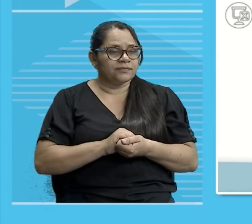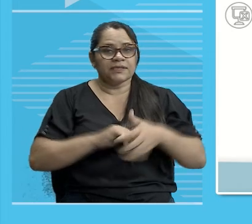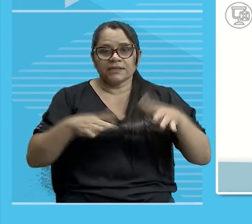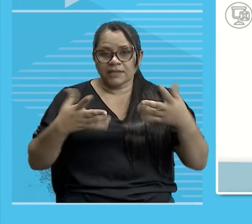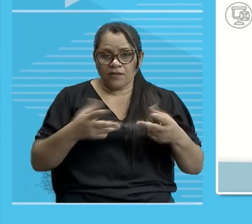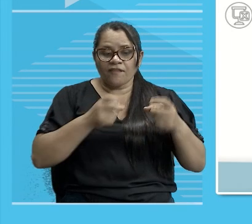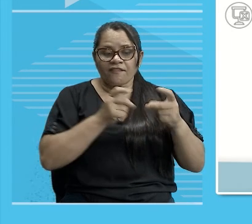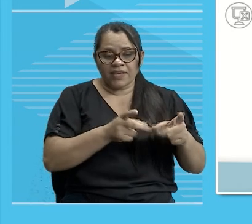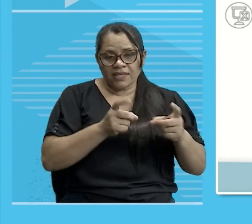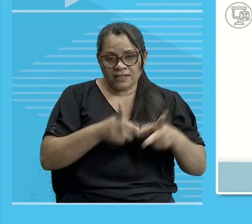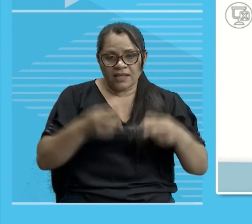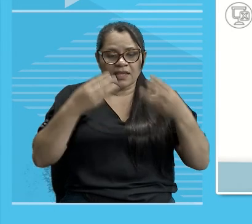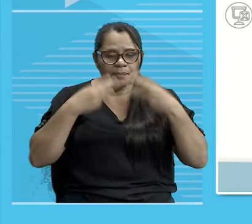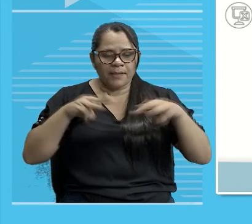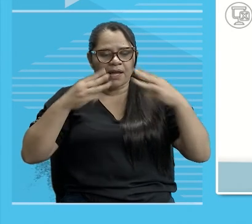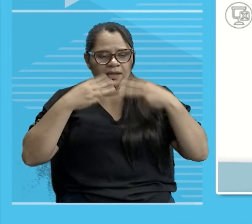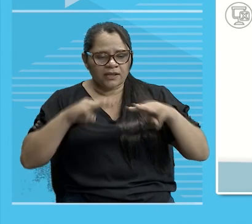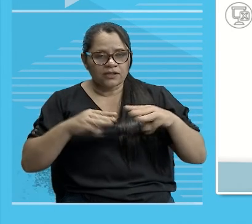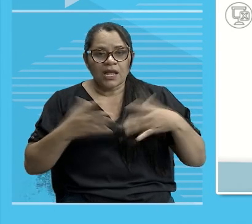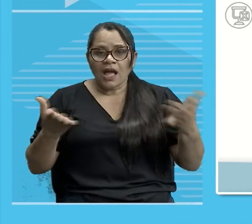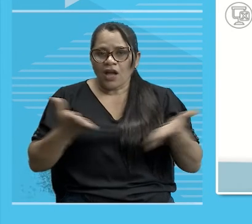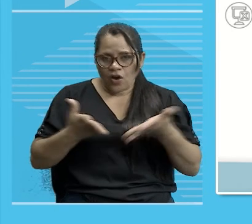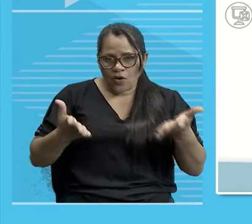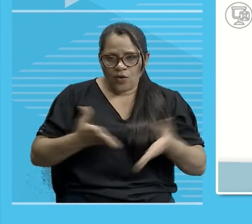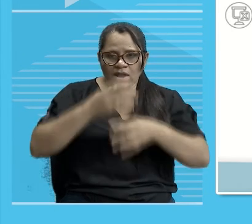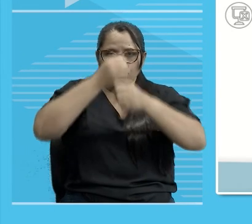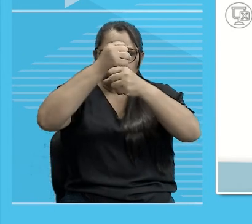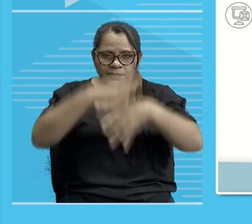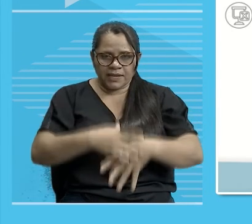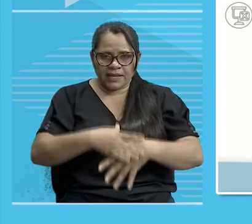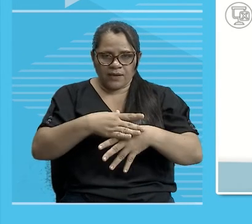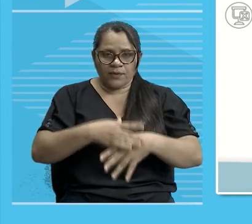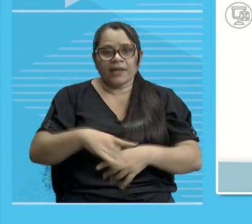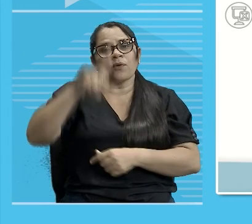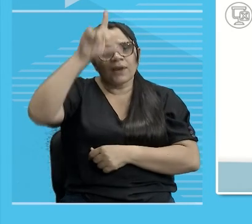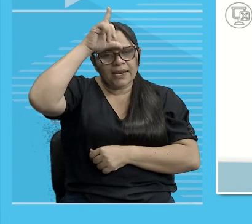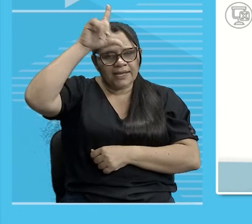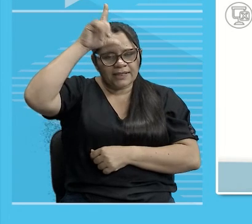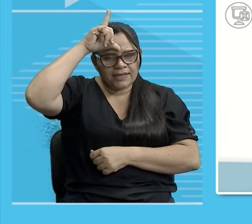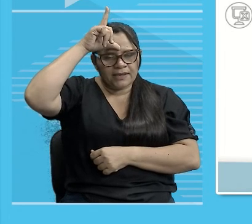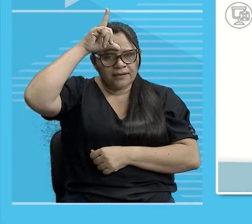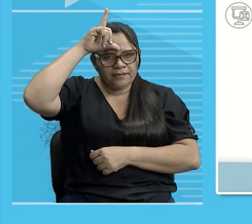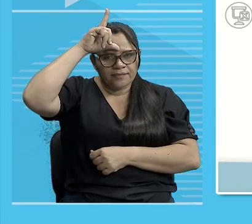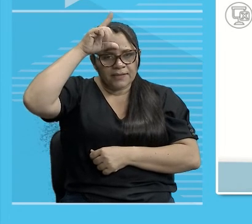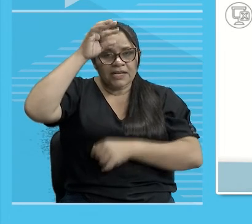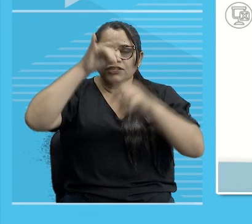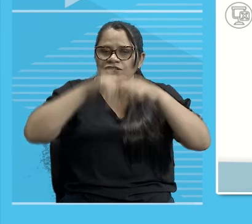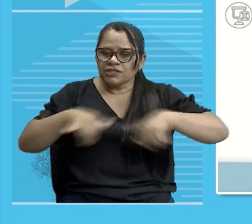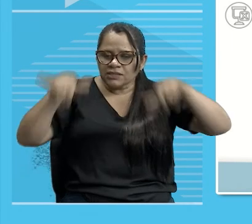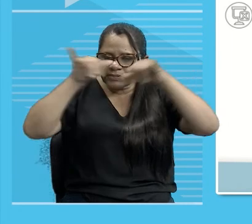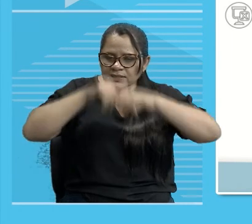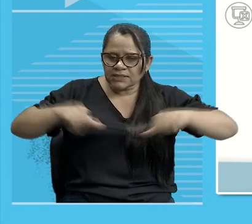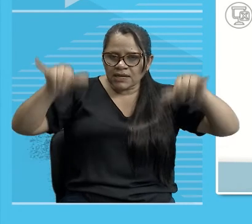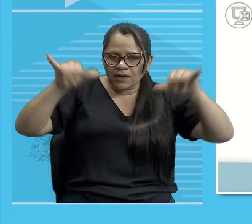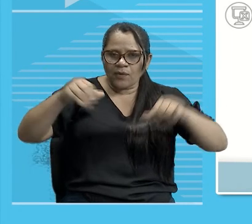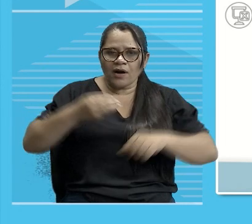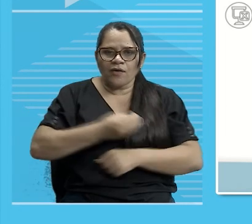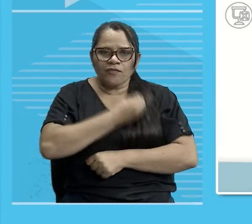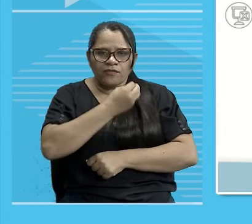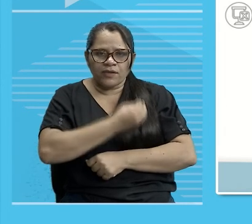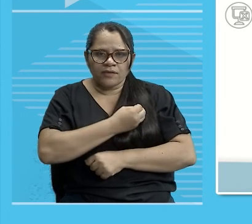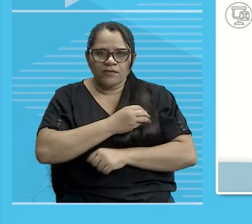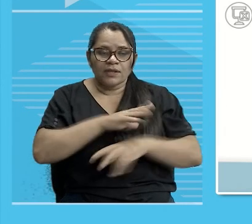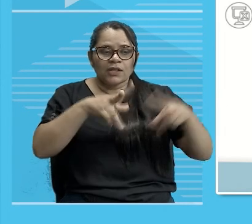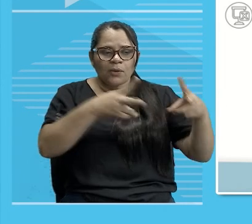por líder de transmissões ao vivo Tá bom o que é o líder de transmissão ao vivo você percebeu que